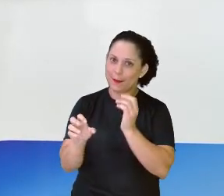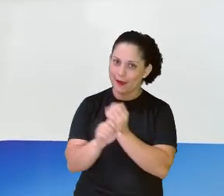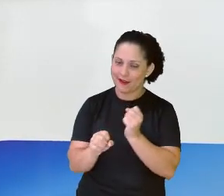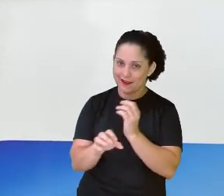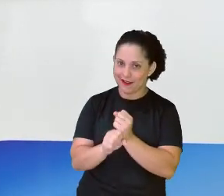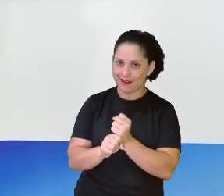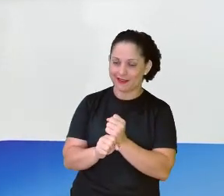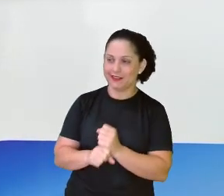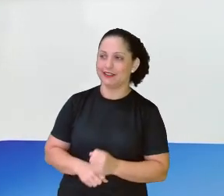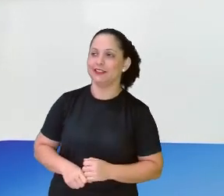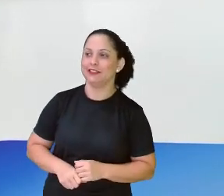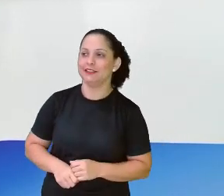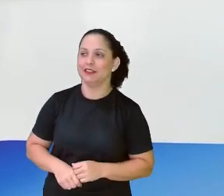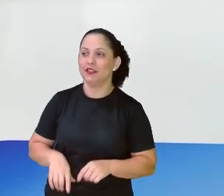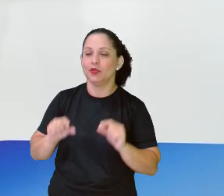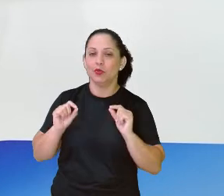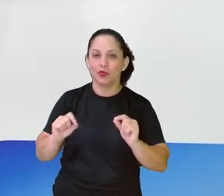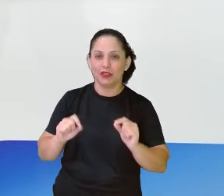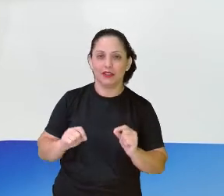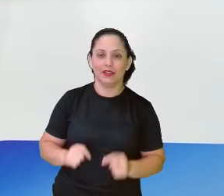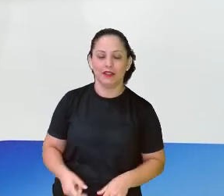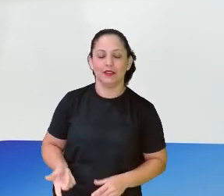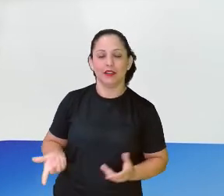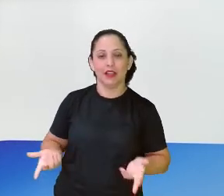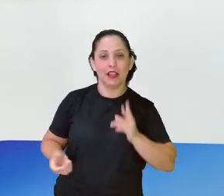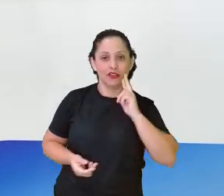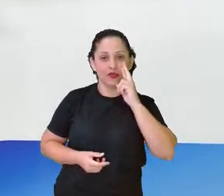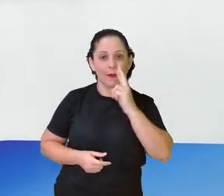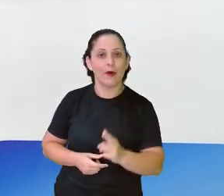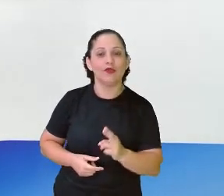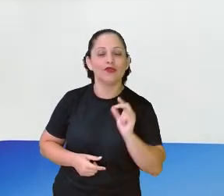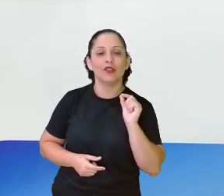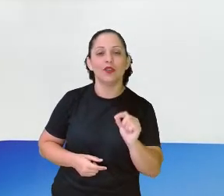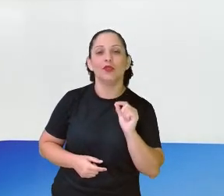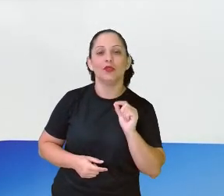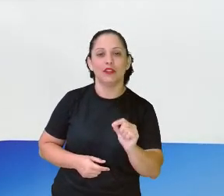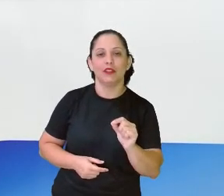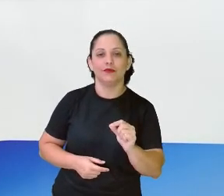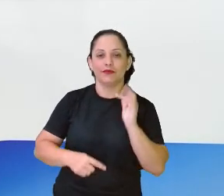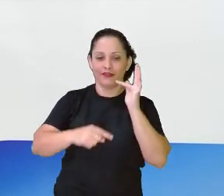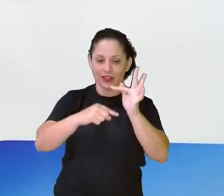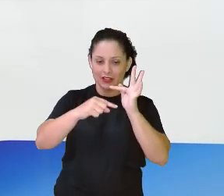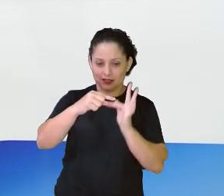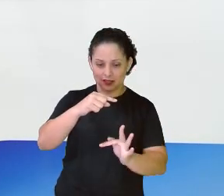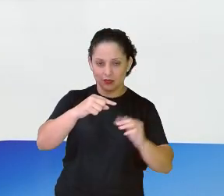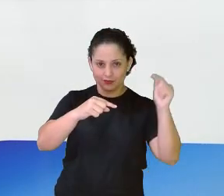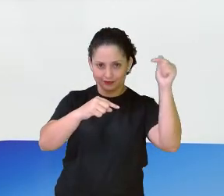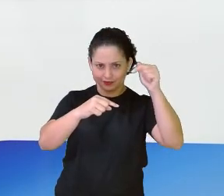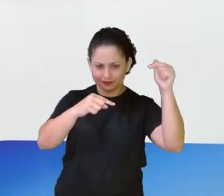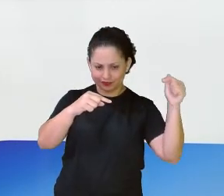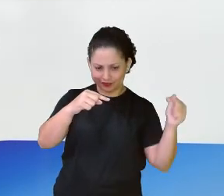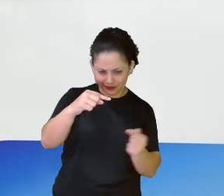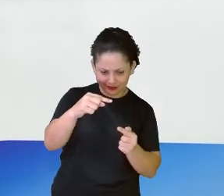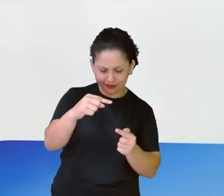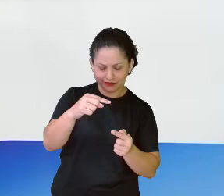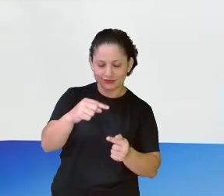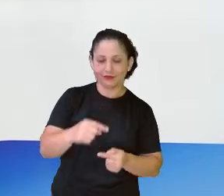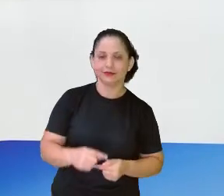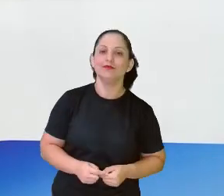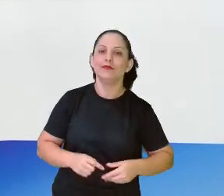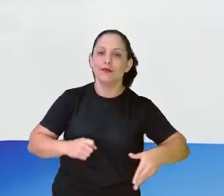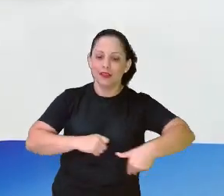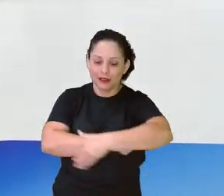numerador, repeti o denominador. A resposta é: a fração que representa a estrada que